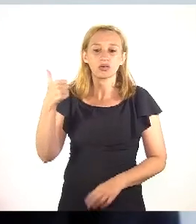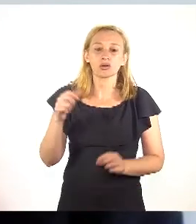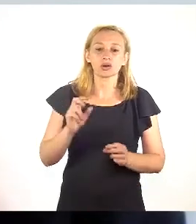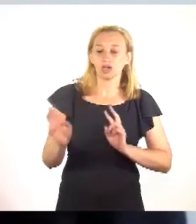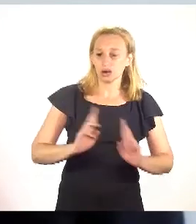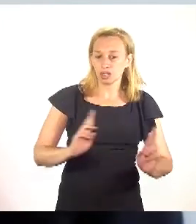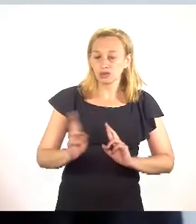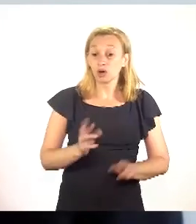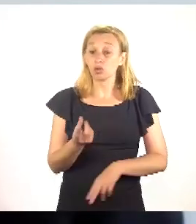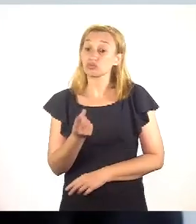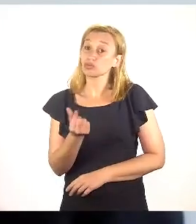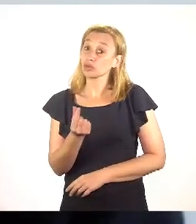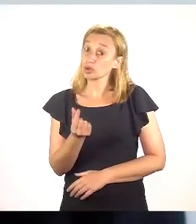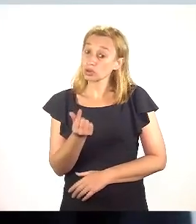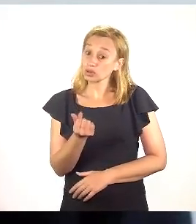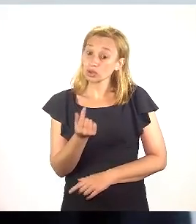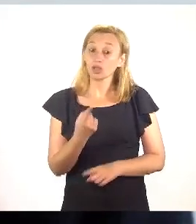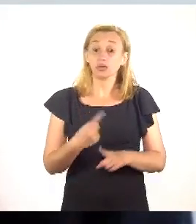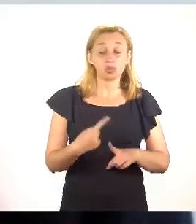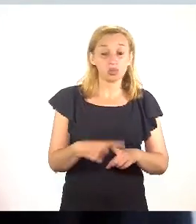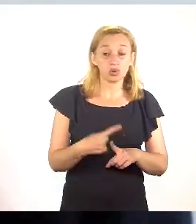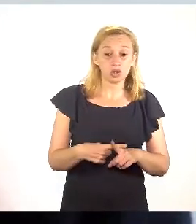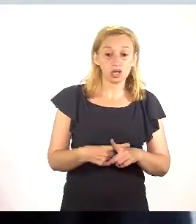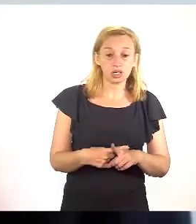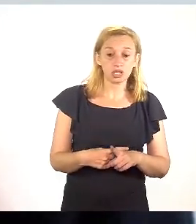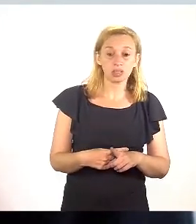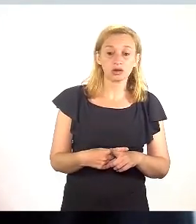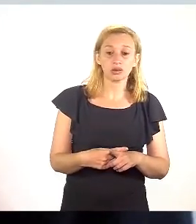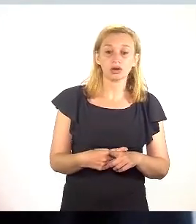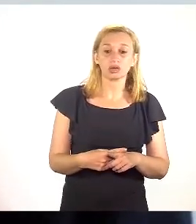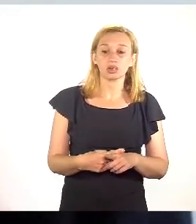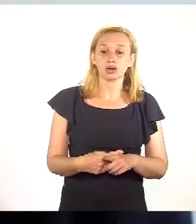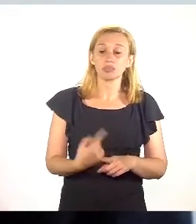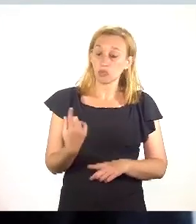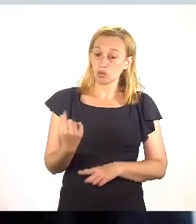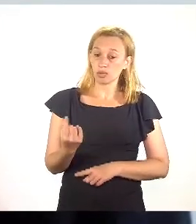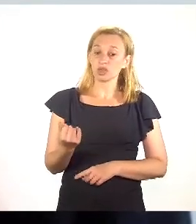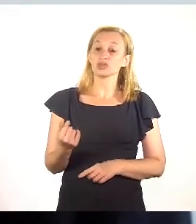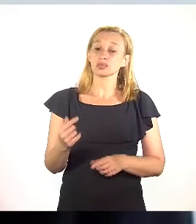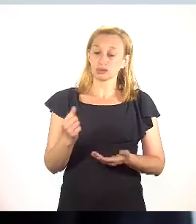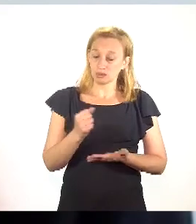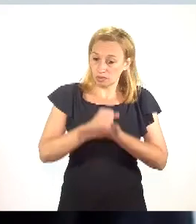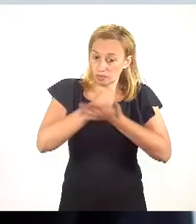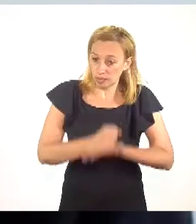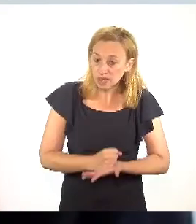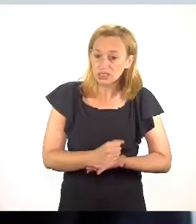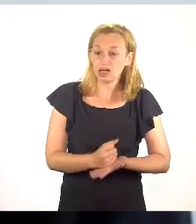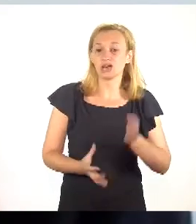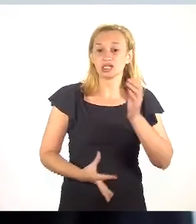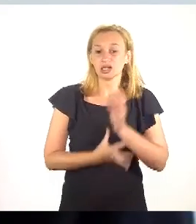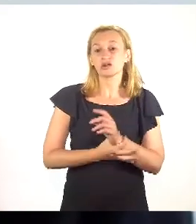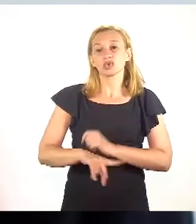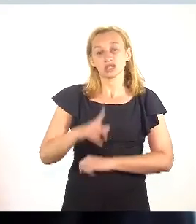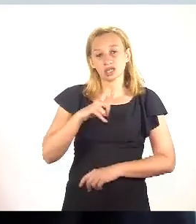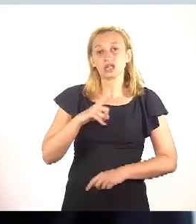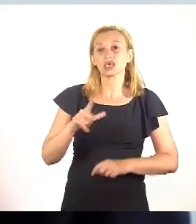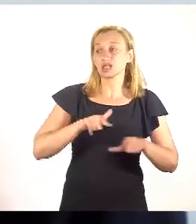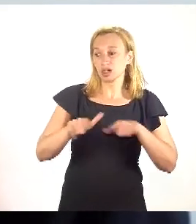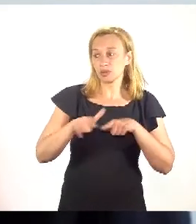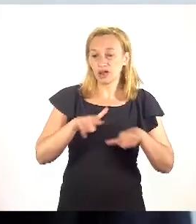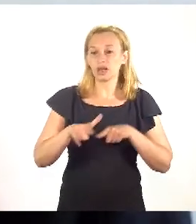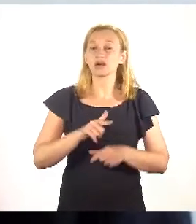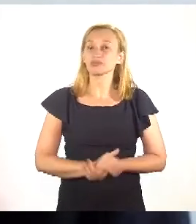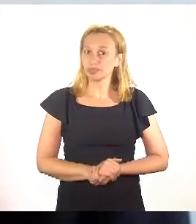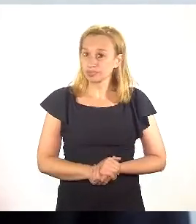relação aos preços, até porque para a instalação de empresas também elas vão pesar a segurança que elas têm de trabalhar com um